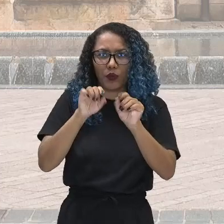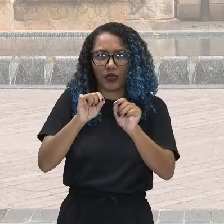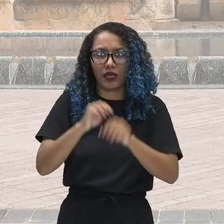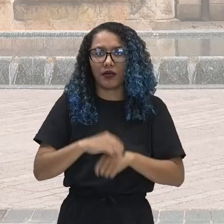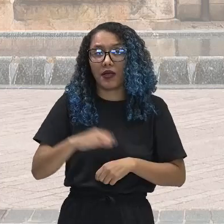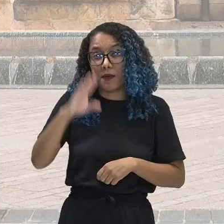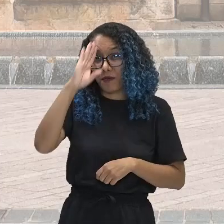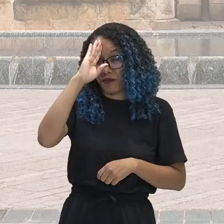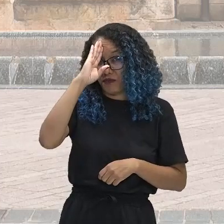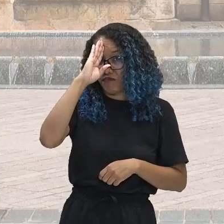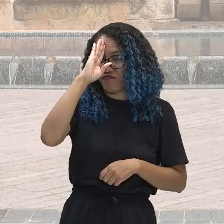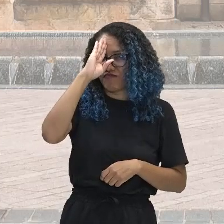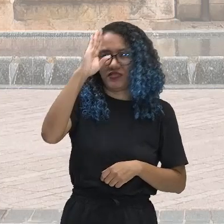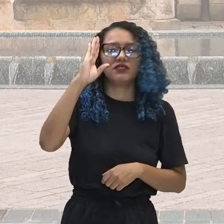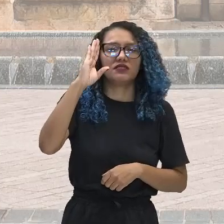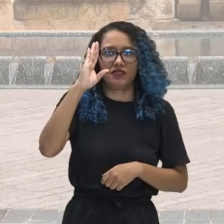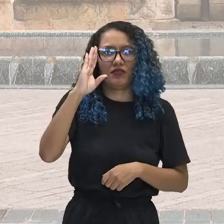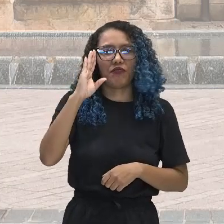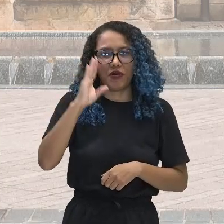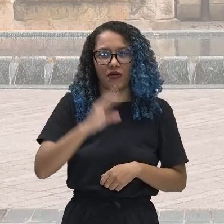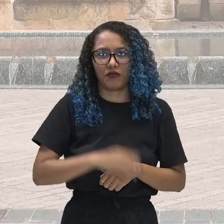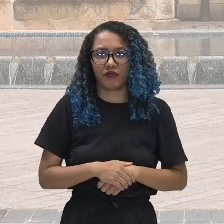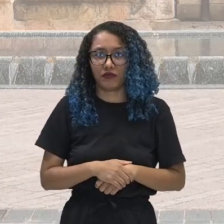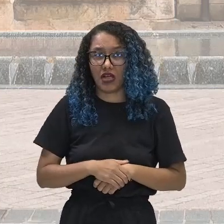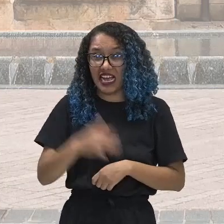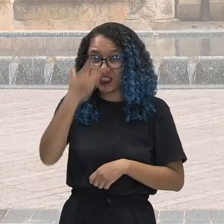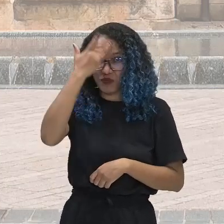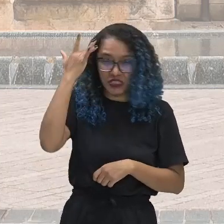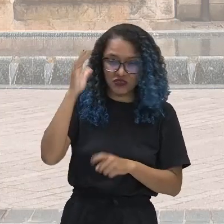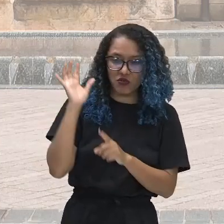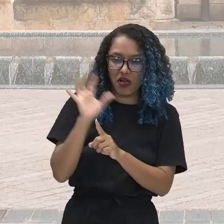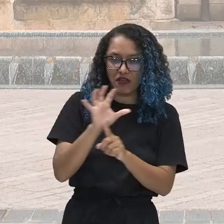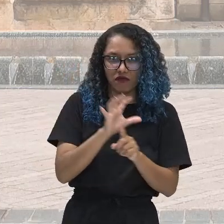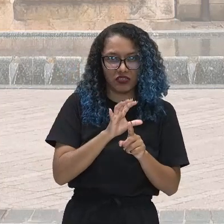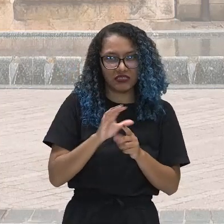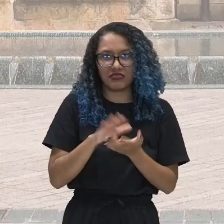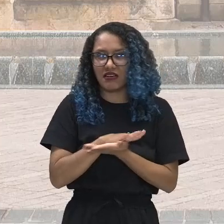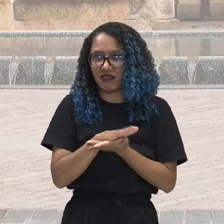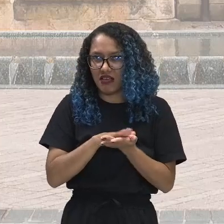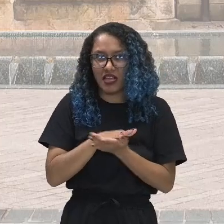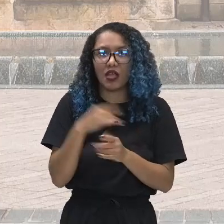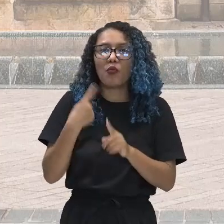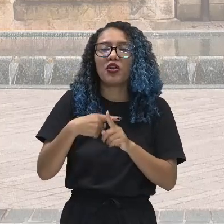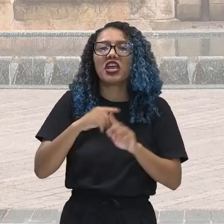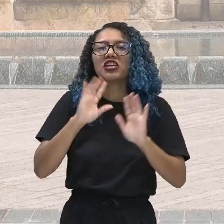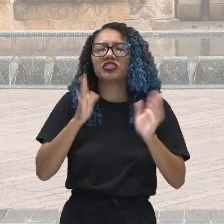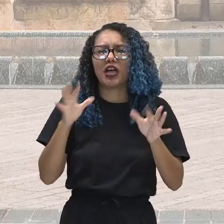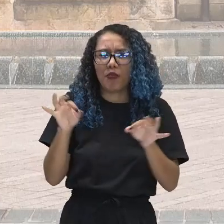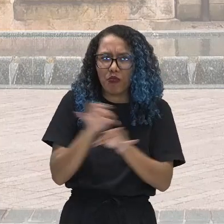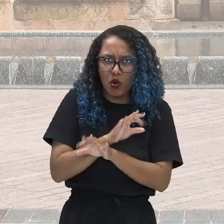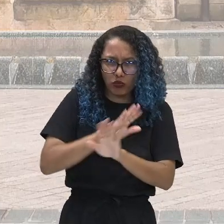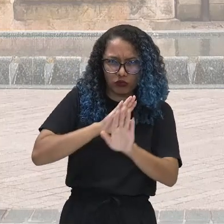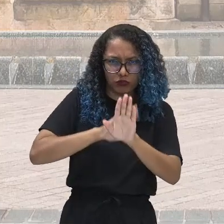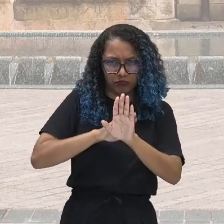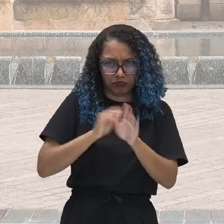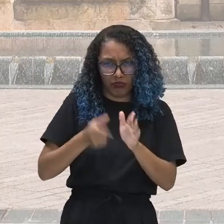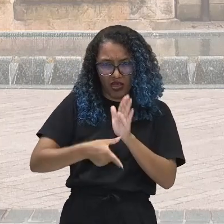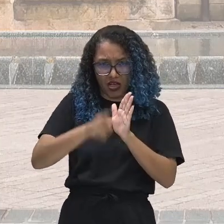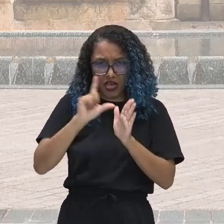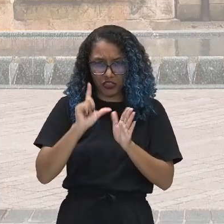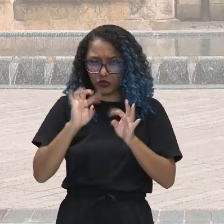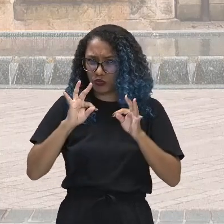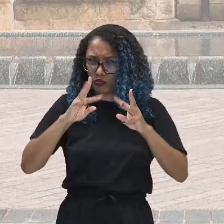de todas as pessoas. Todos ali vão pensar da mesma forma a respeito